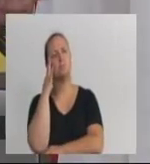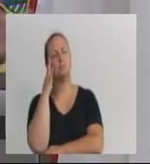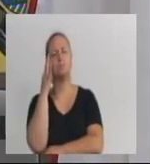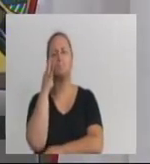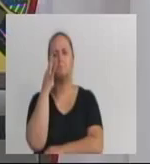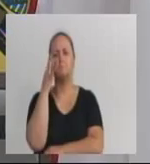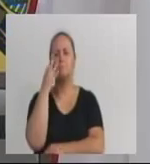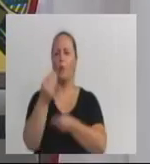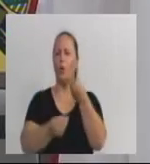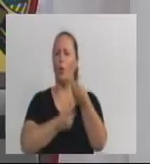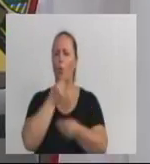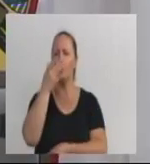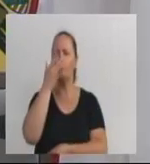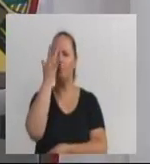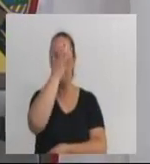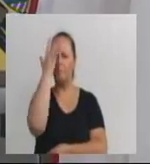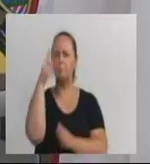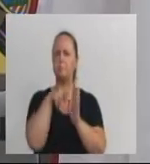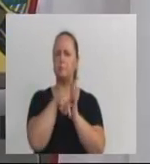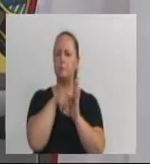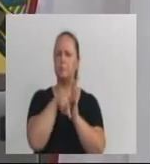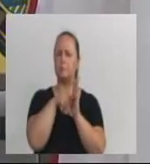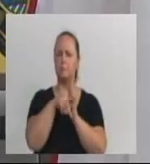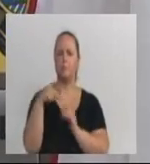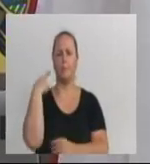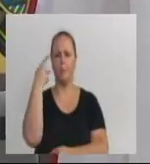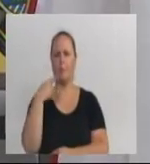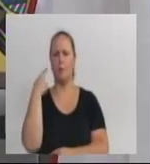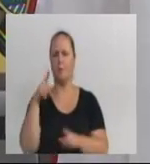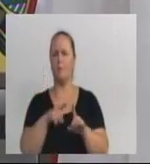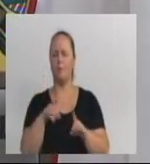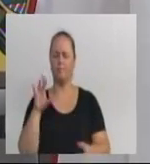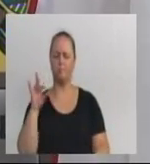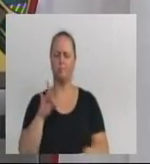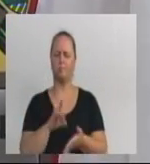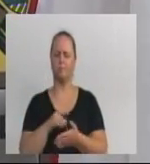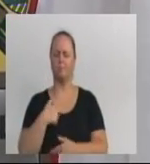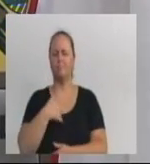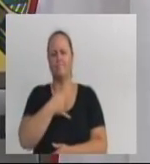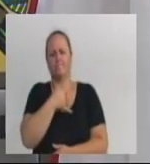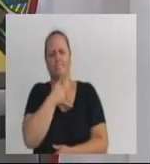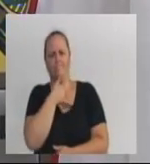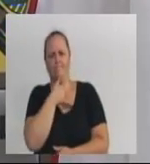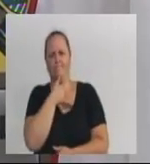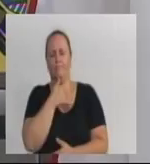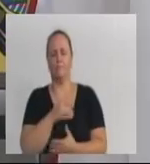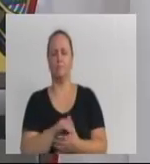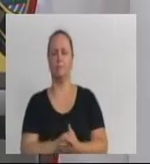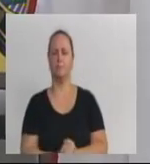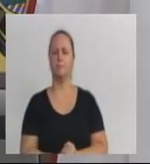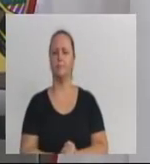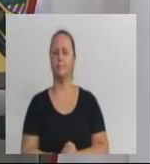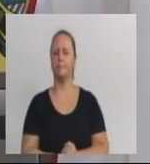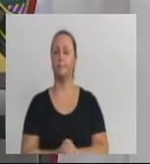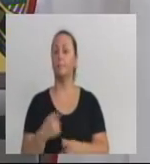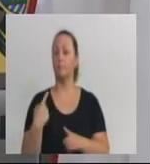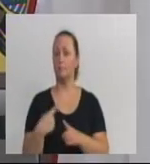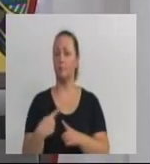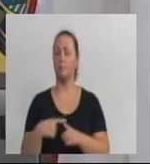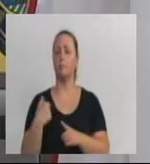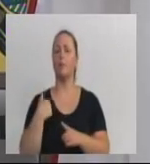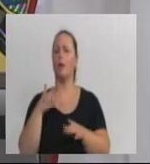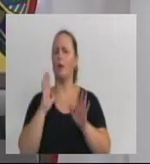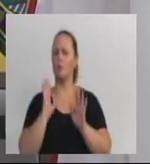linha do que está sendo debatido aqui, isso me entristece. Me entristece porque participei da luta